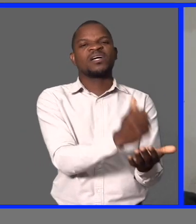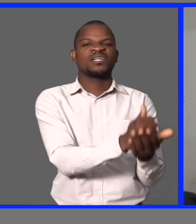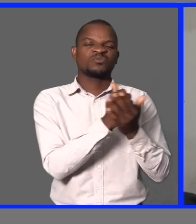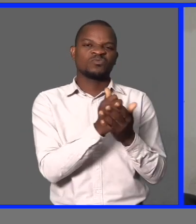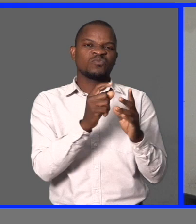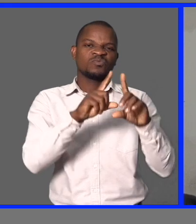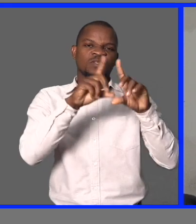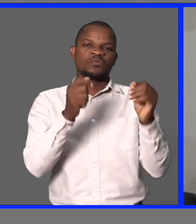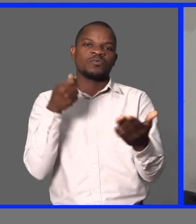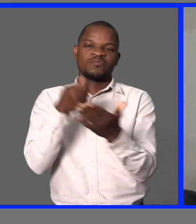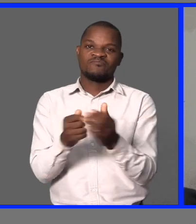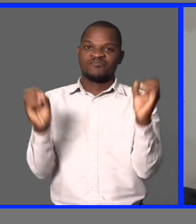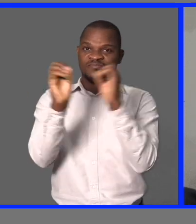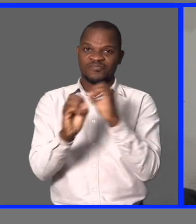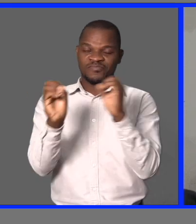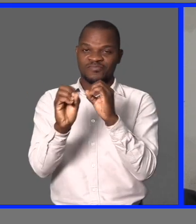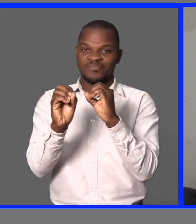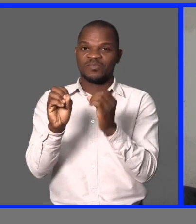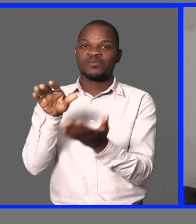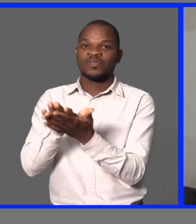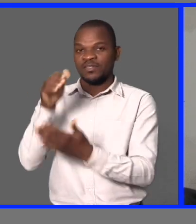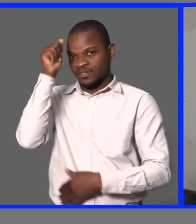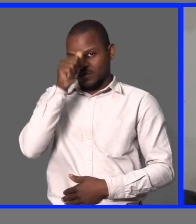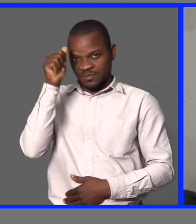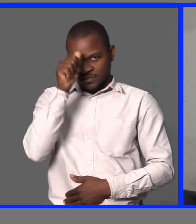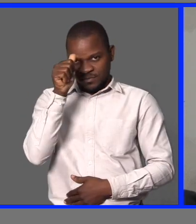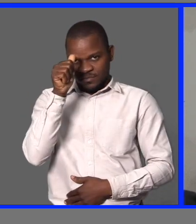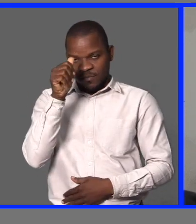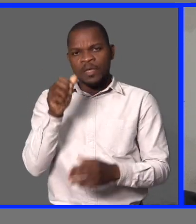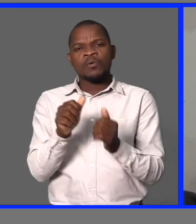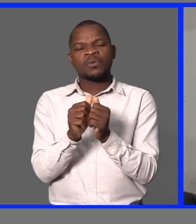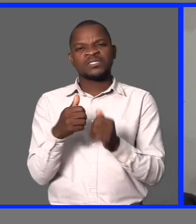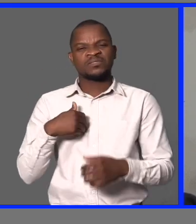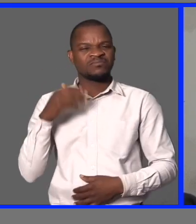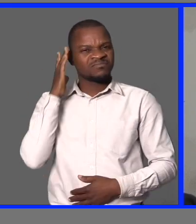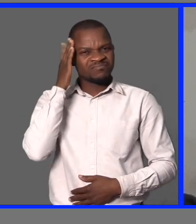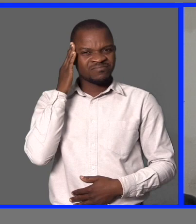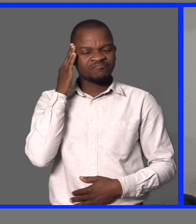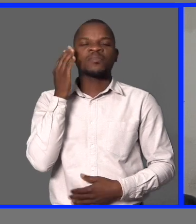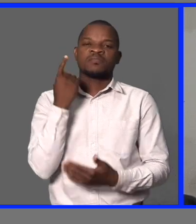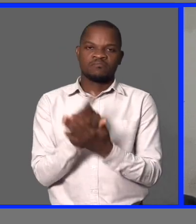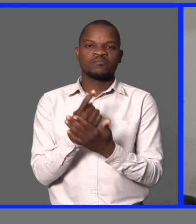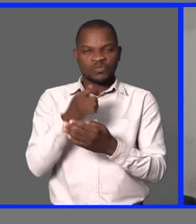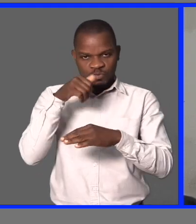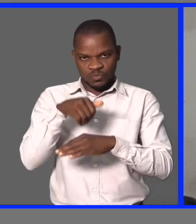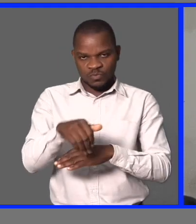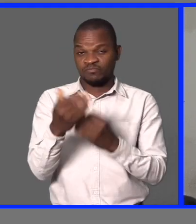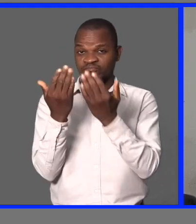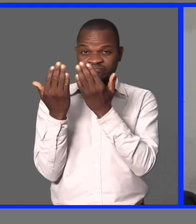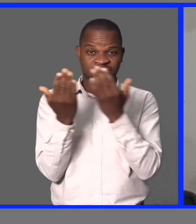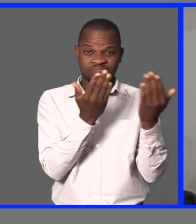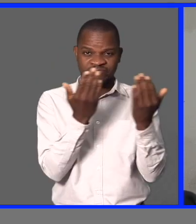só exceção de propinas, até perceber, né? Então, isso fez com que eu começasse a estudar,